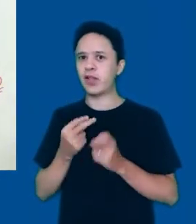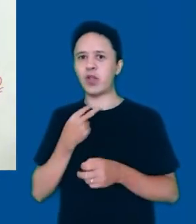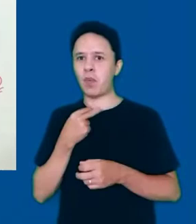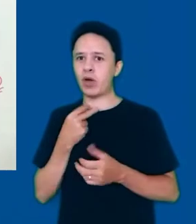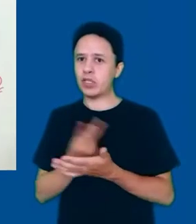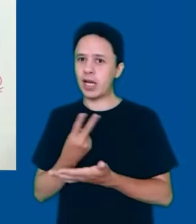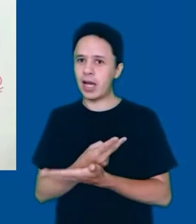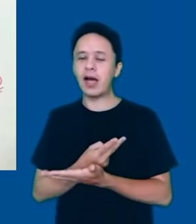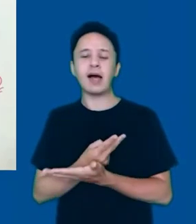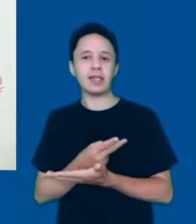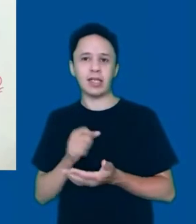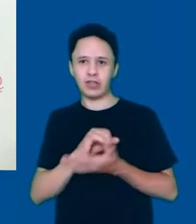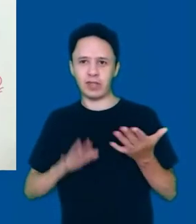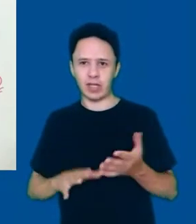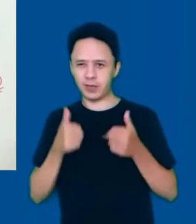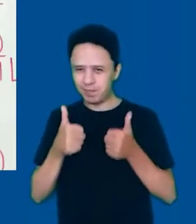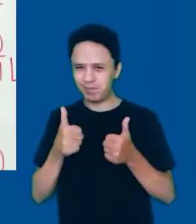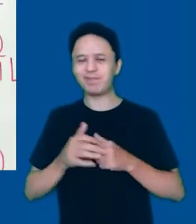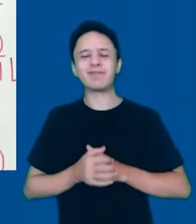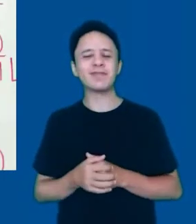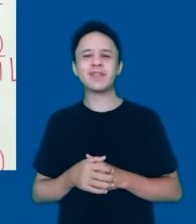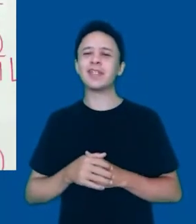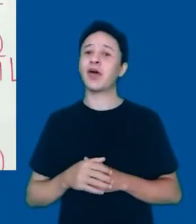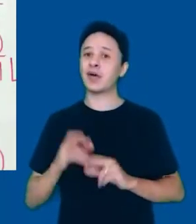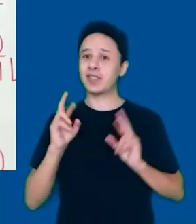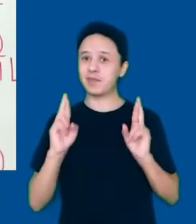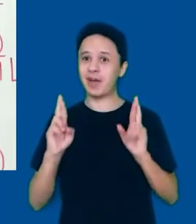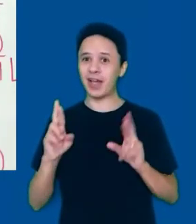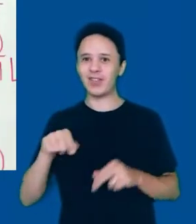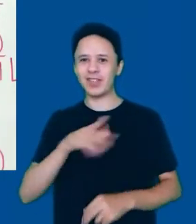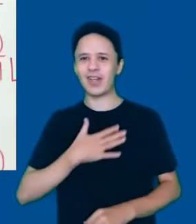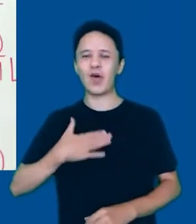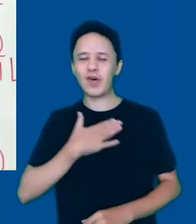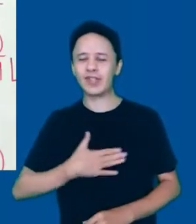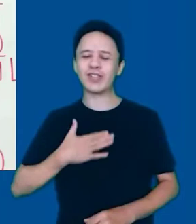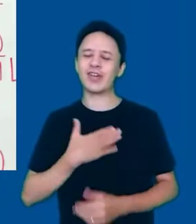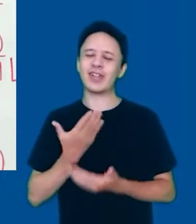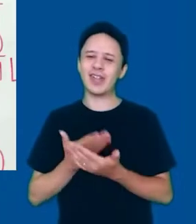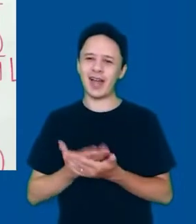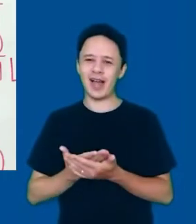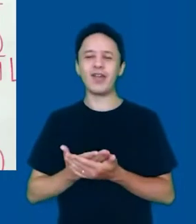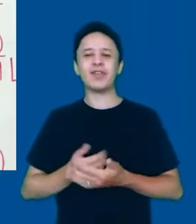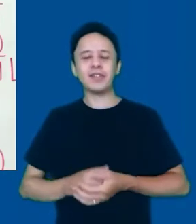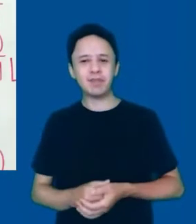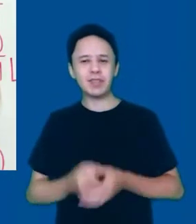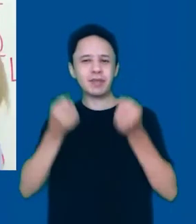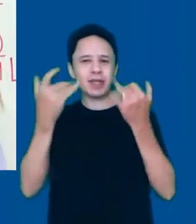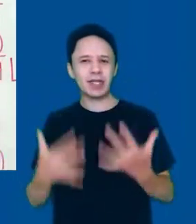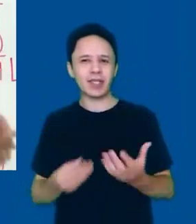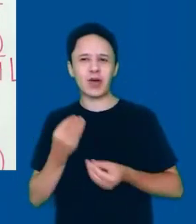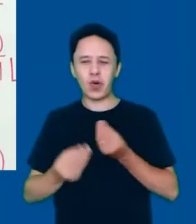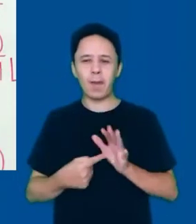não erre na sua atividade. Certo, gente? Então, eu espero que você tenha gostado da aula da Giz, certo? Da explicação de como eu fiz